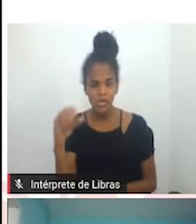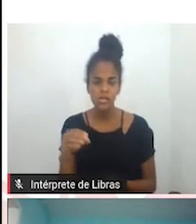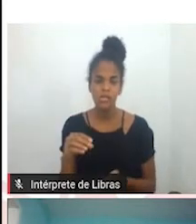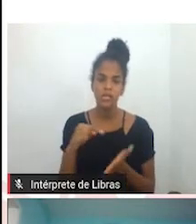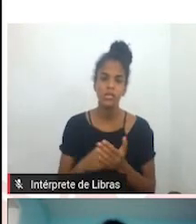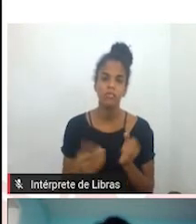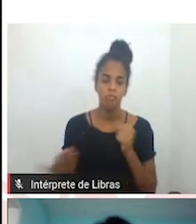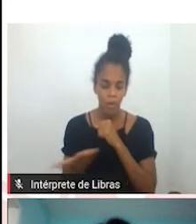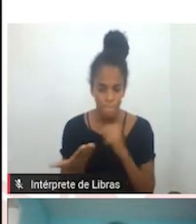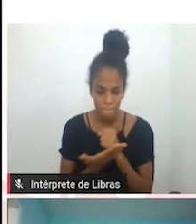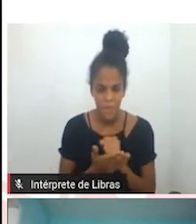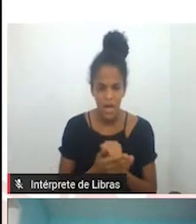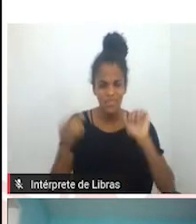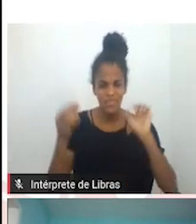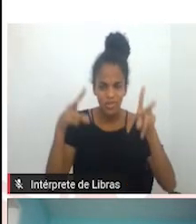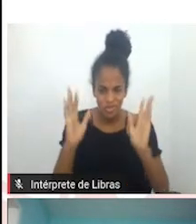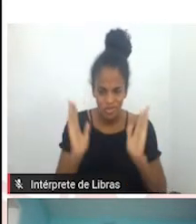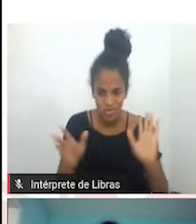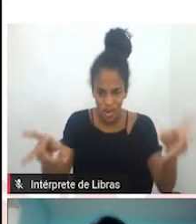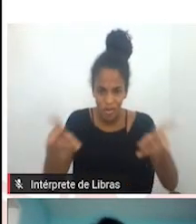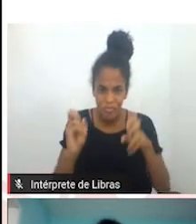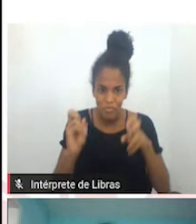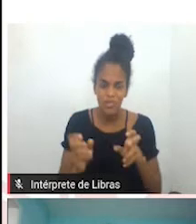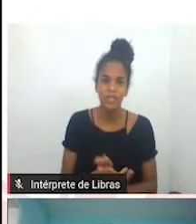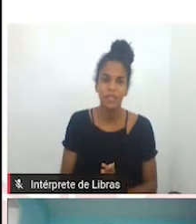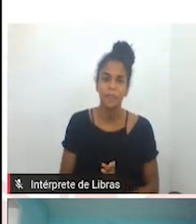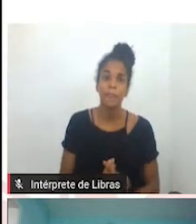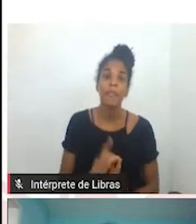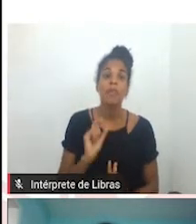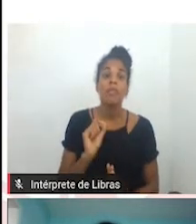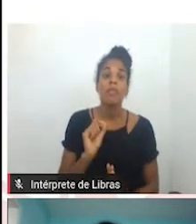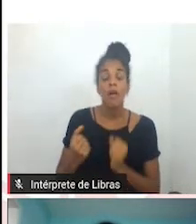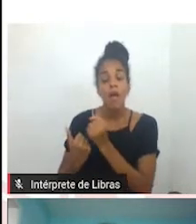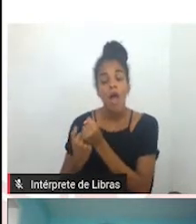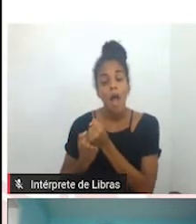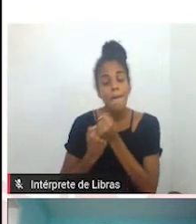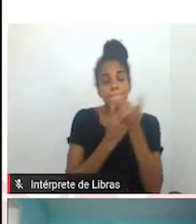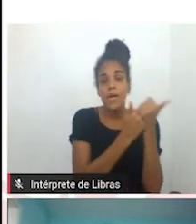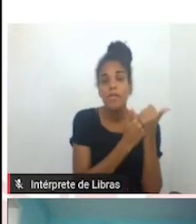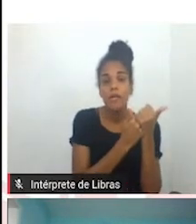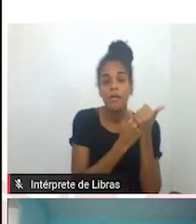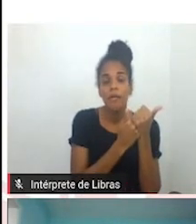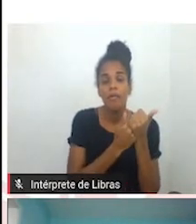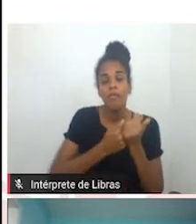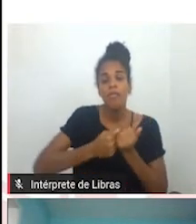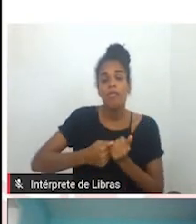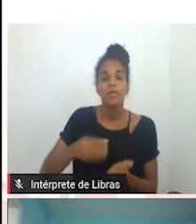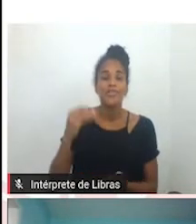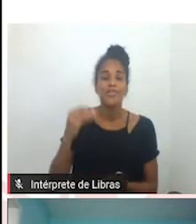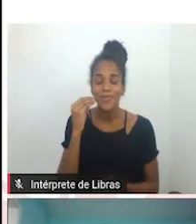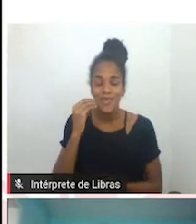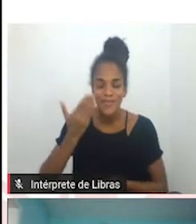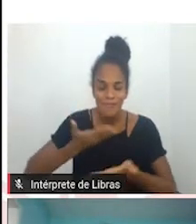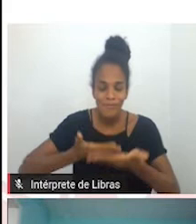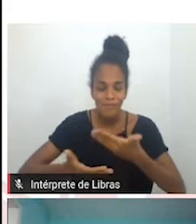vai apoiar, veja bem, apoiar a experiência clínica com dados provenientes da